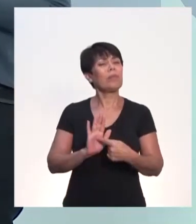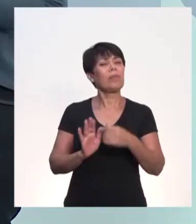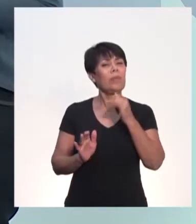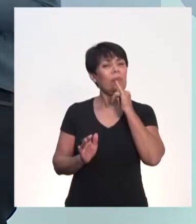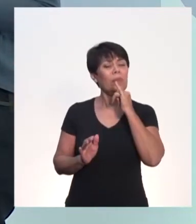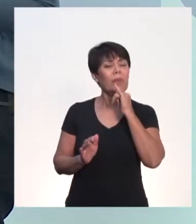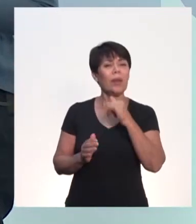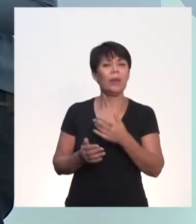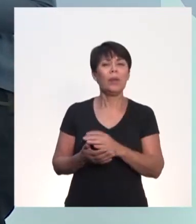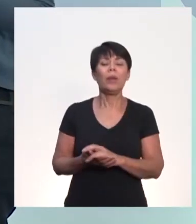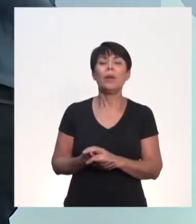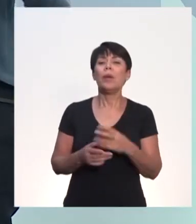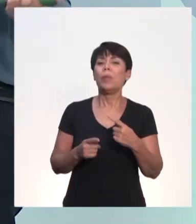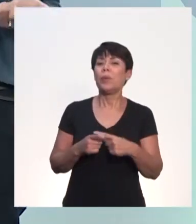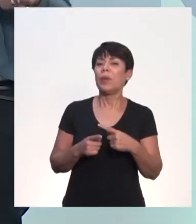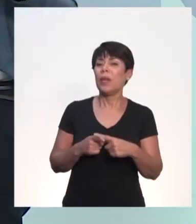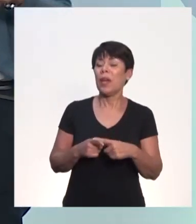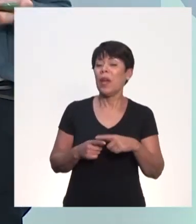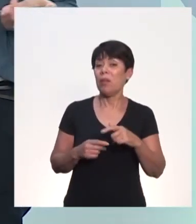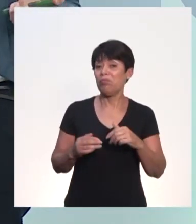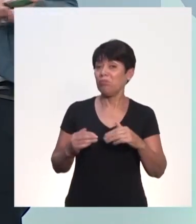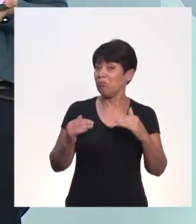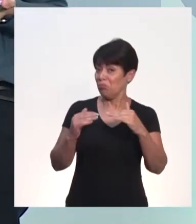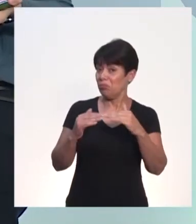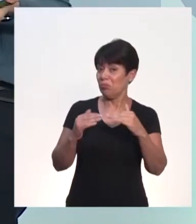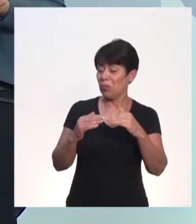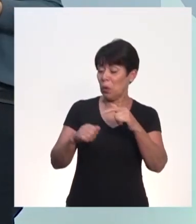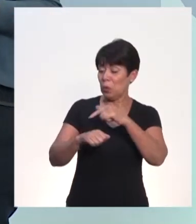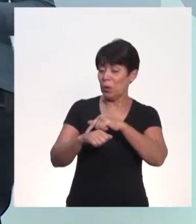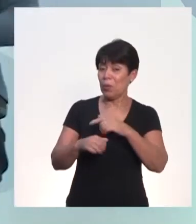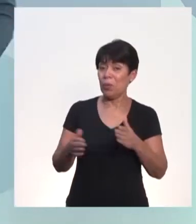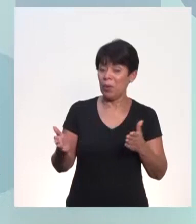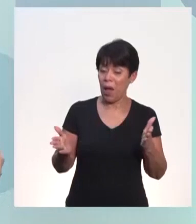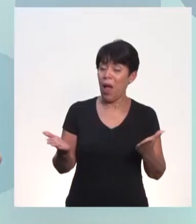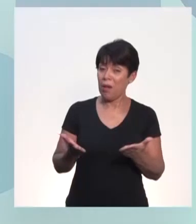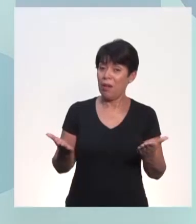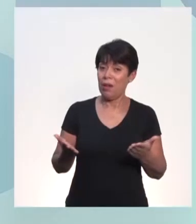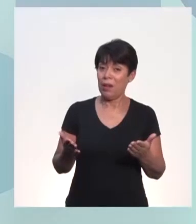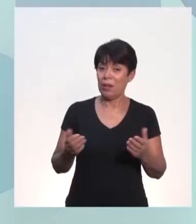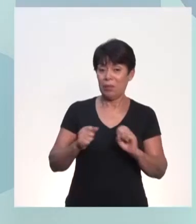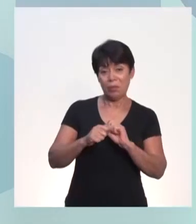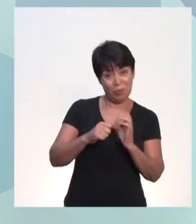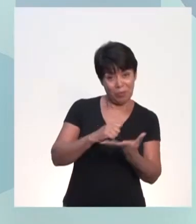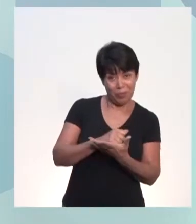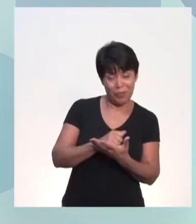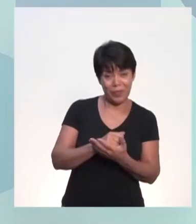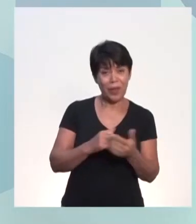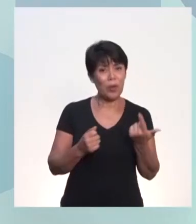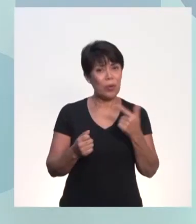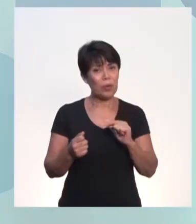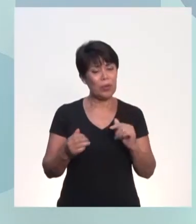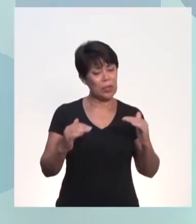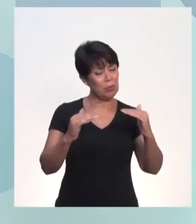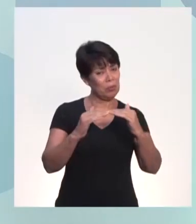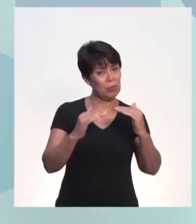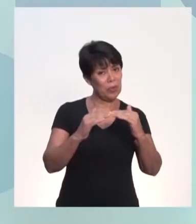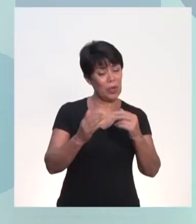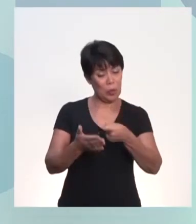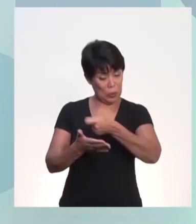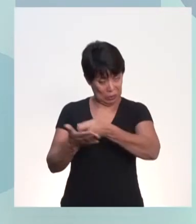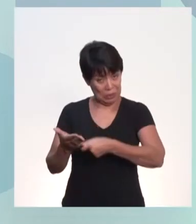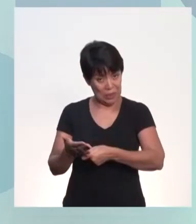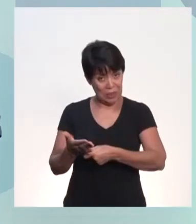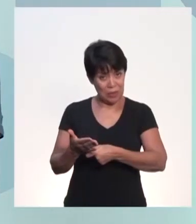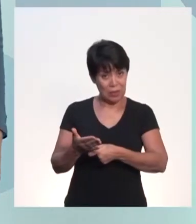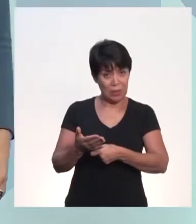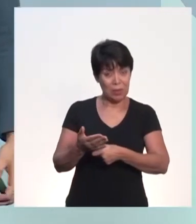exemplo por ele ser bastante pertinente ao momento que a gente está vivendo. Eu consigo fazer uma relação desse texto, esse texto, por um exemplo,